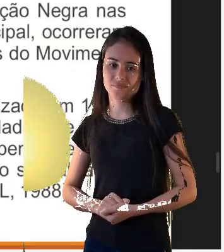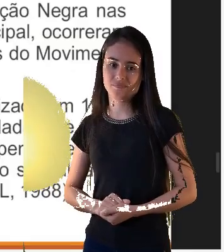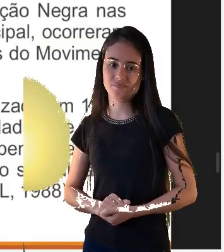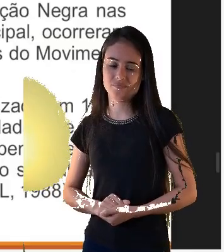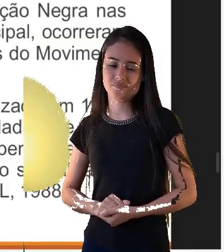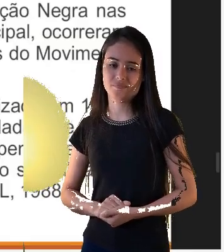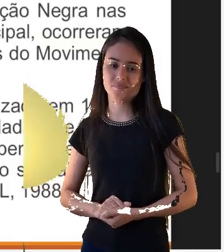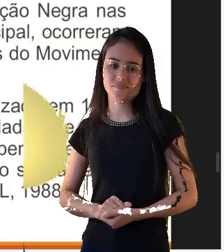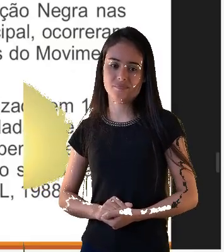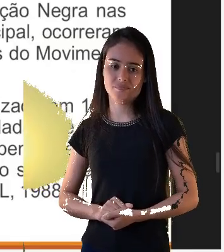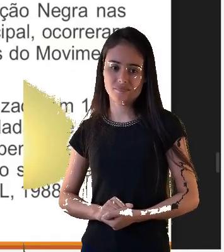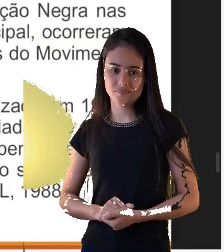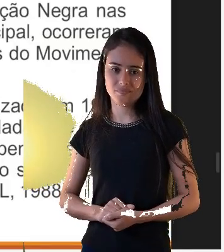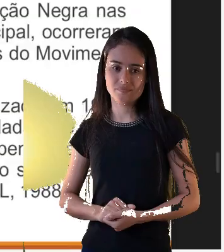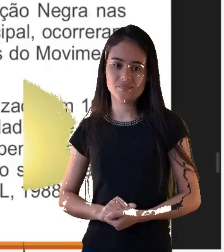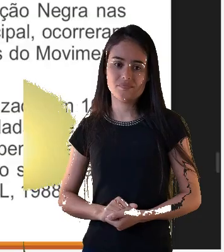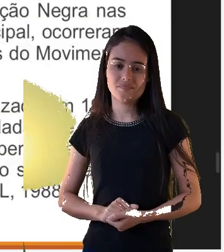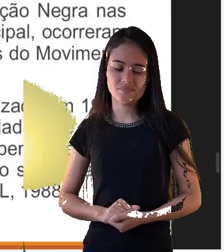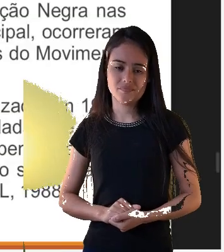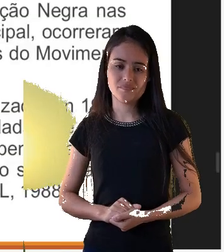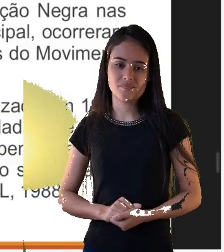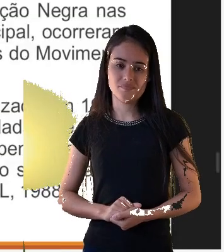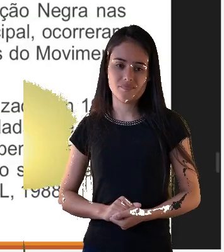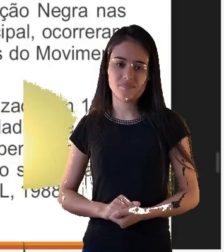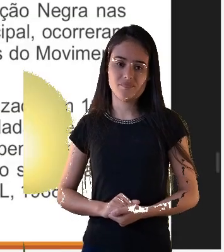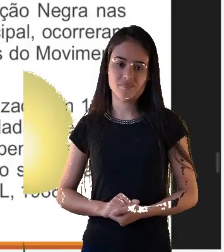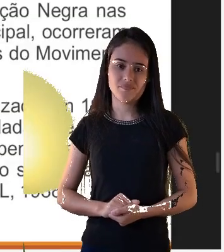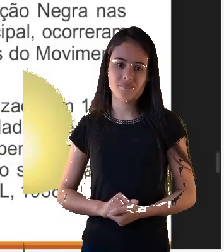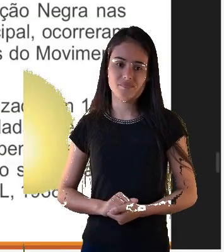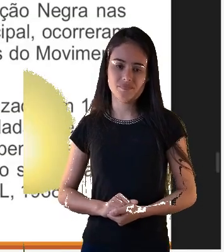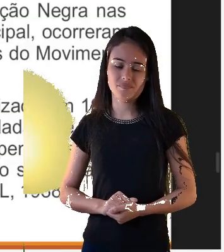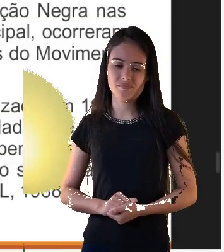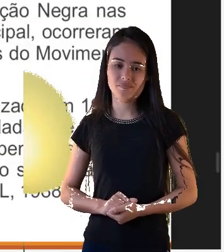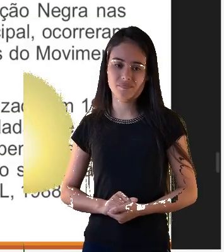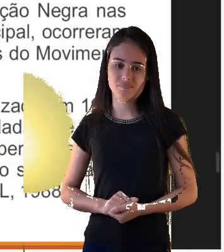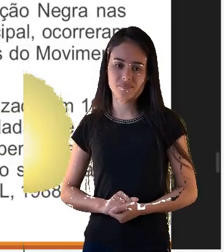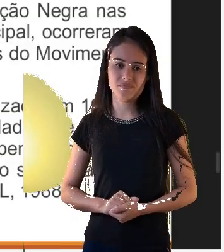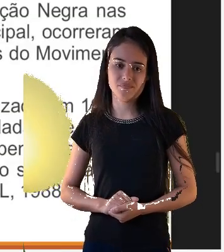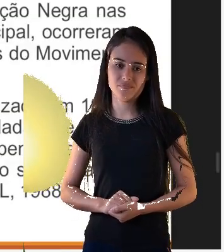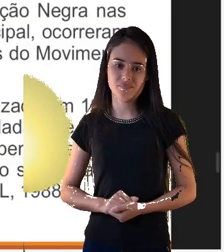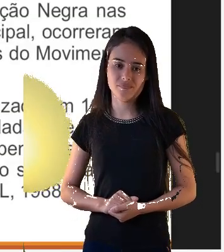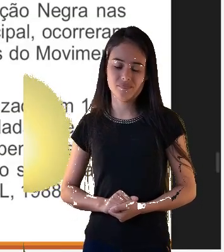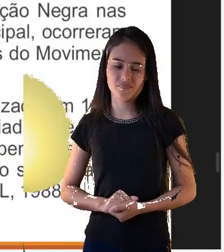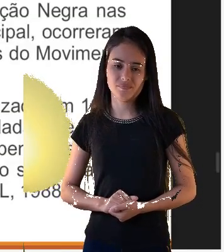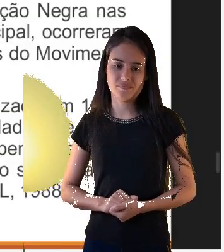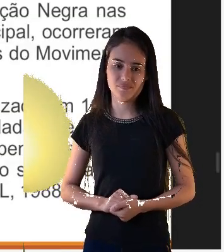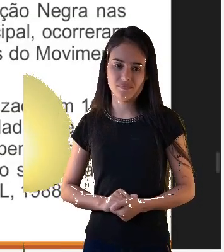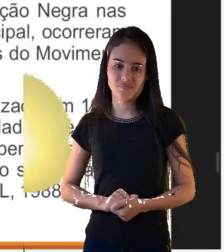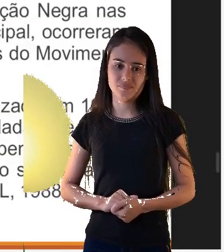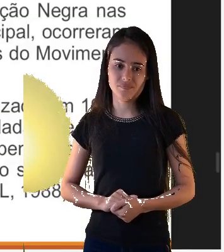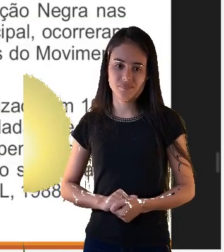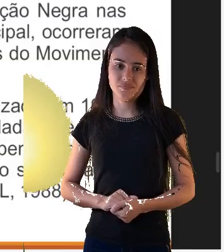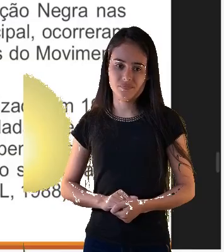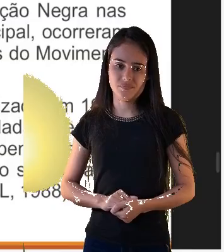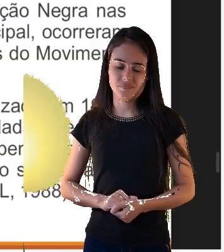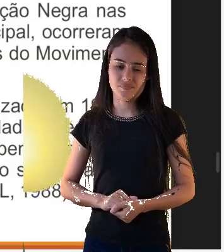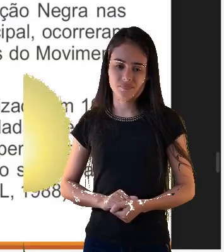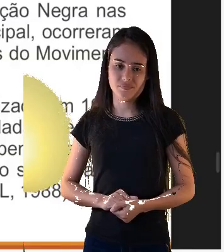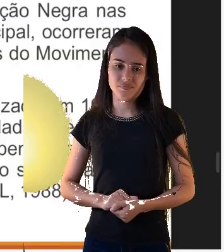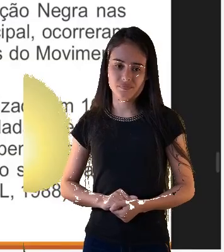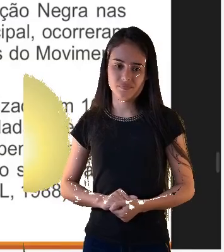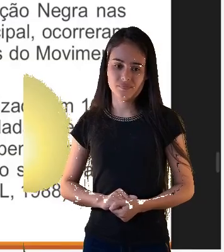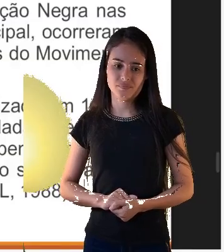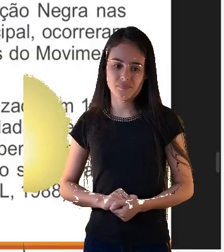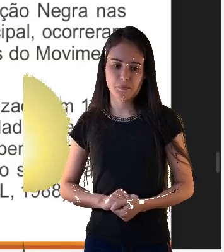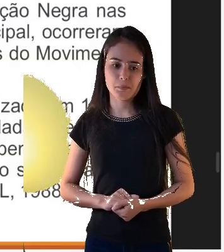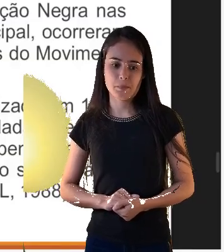genéticos, que têm a ver com saúde da população negra e que não tem a ver, por exemplo, com fatores externos, que não foram olhados